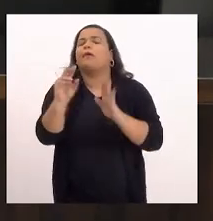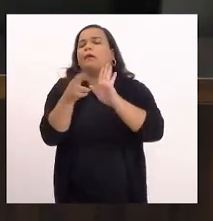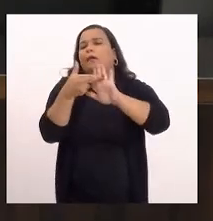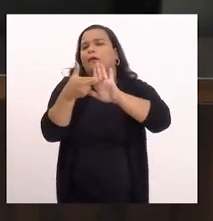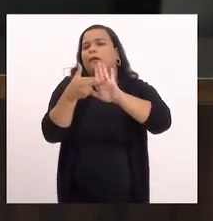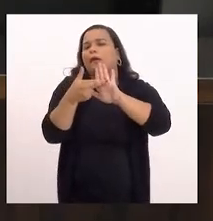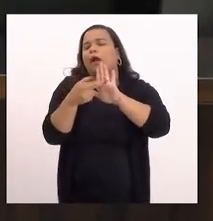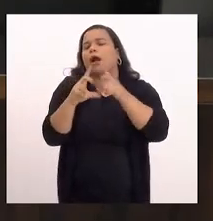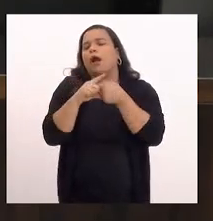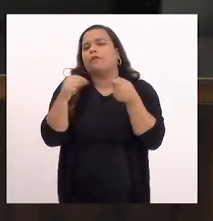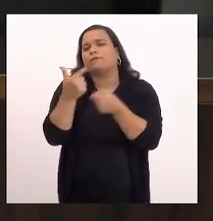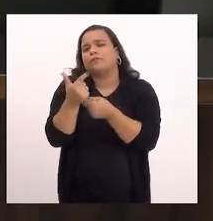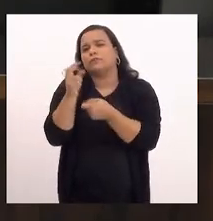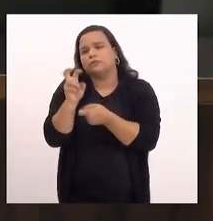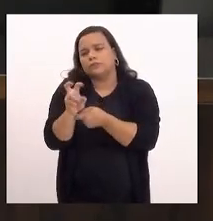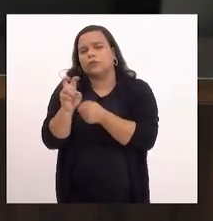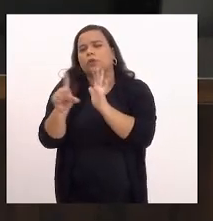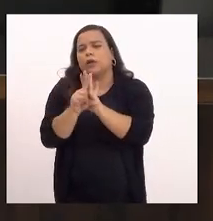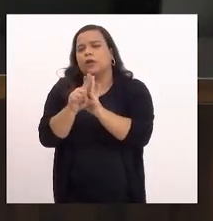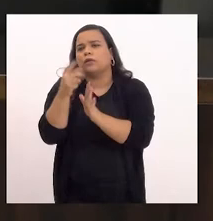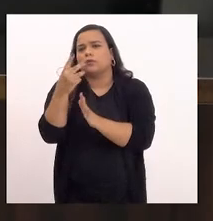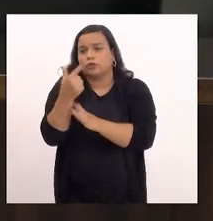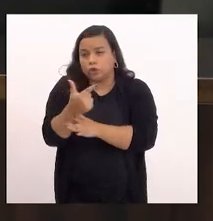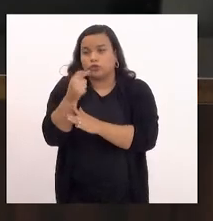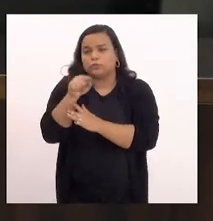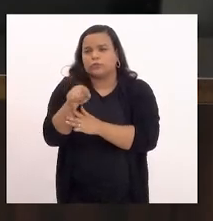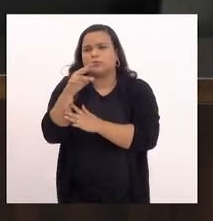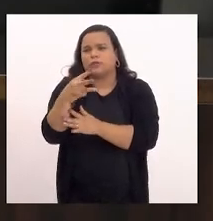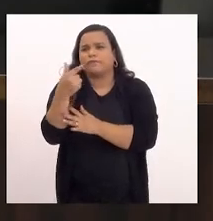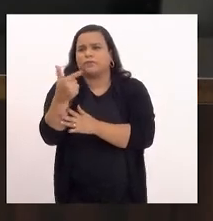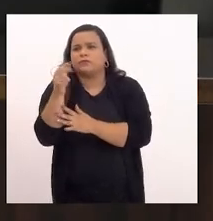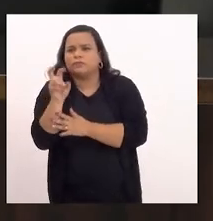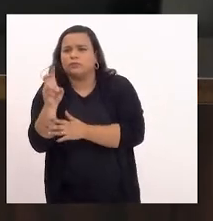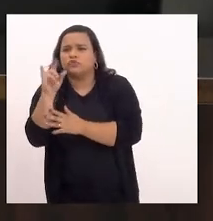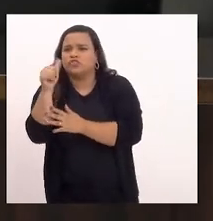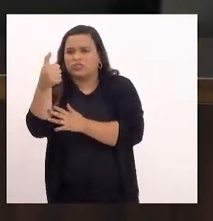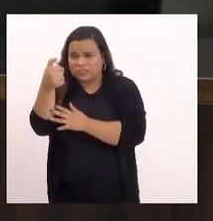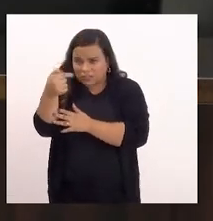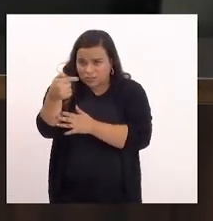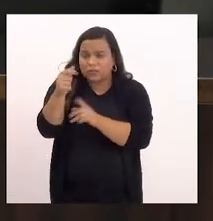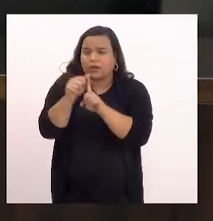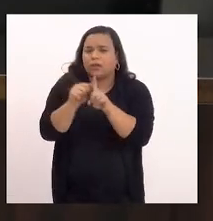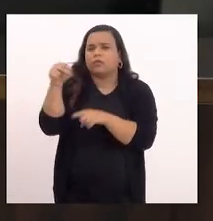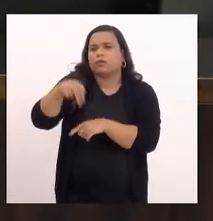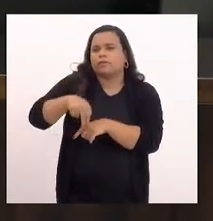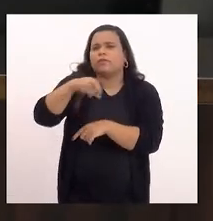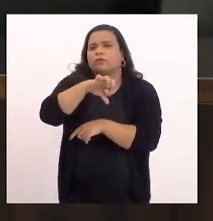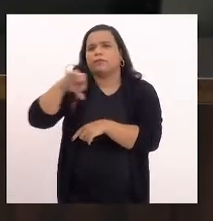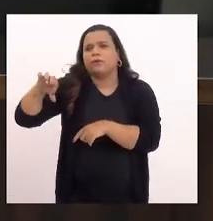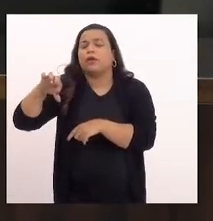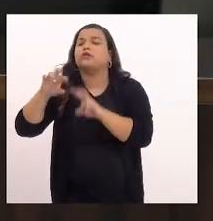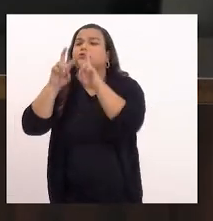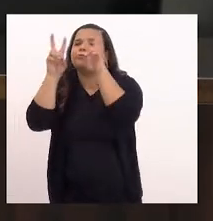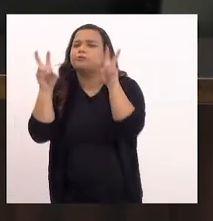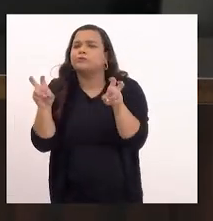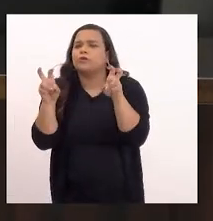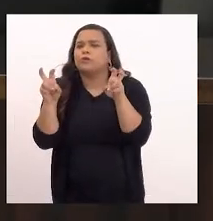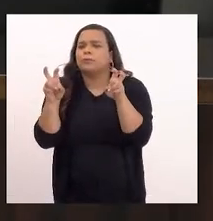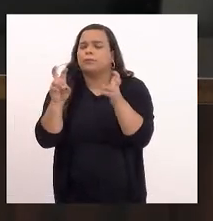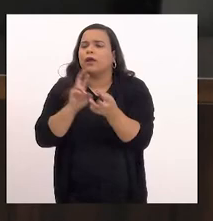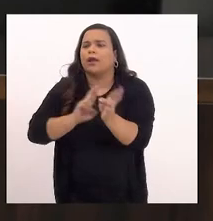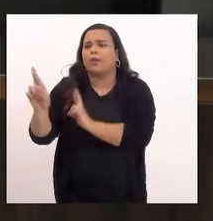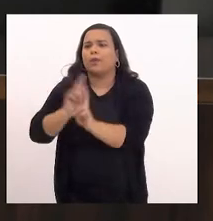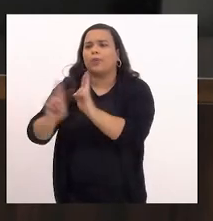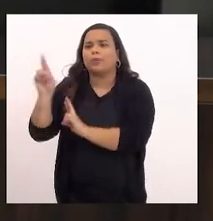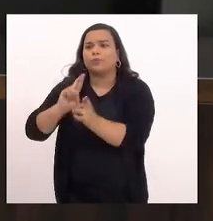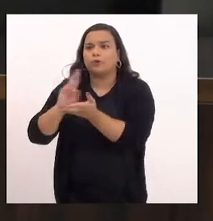.325, de 17 de dezembro de 99, que dispõe sobre a destinação de recursos do Fundo Estadual de Conservação